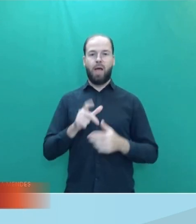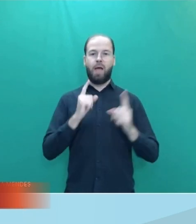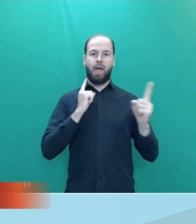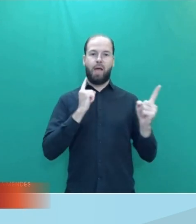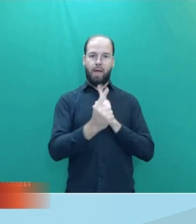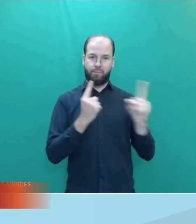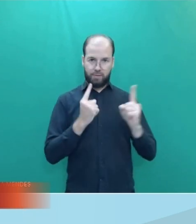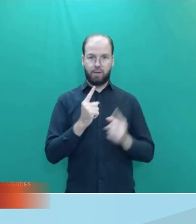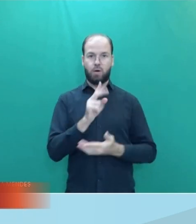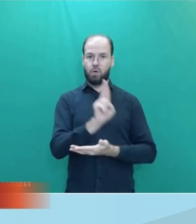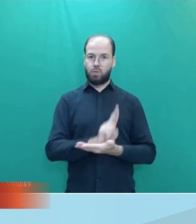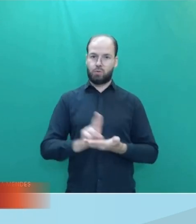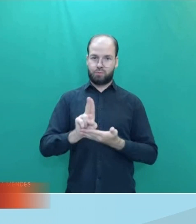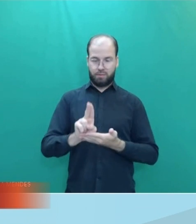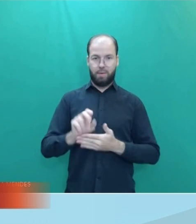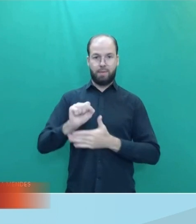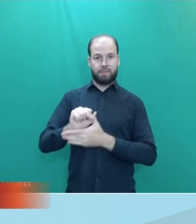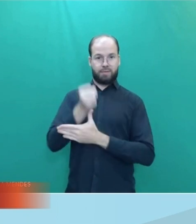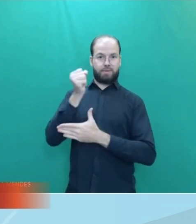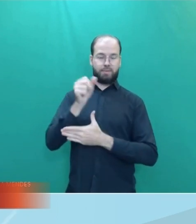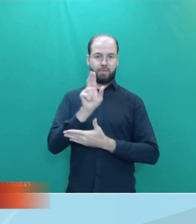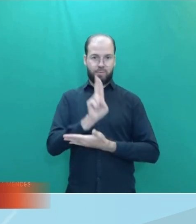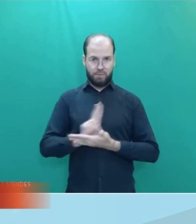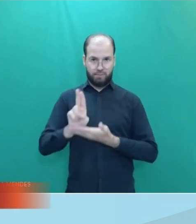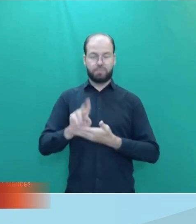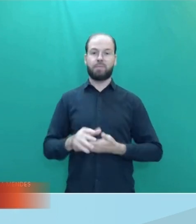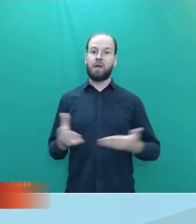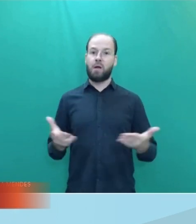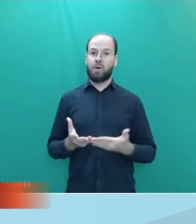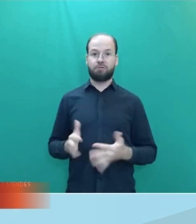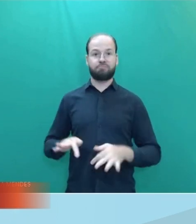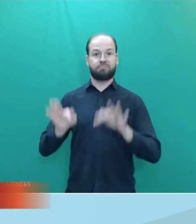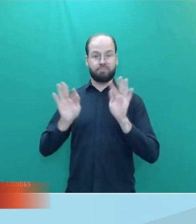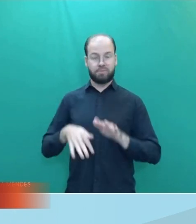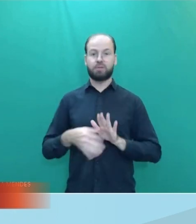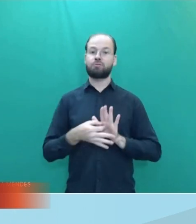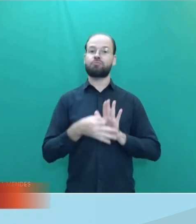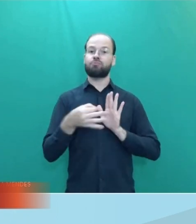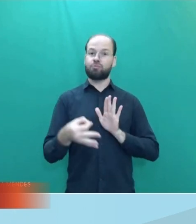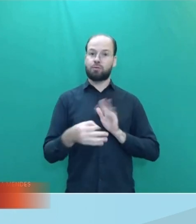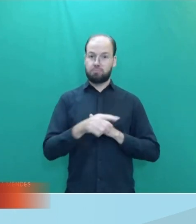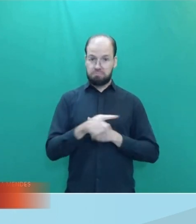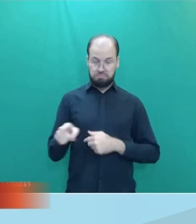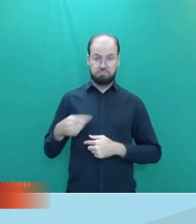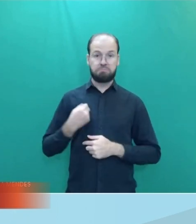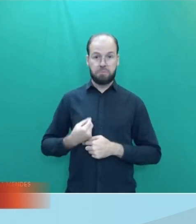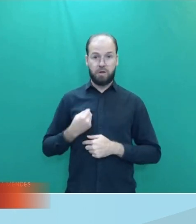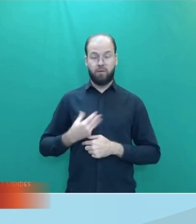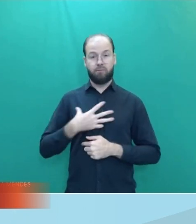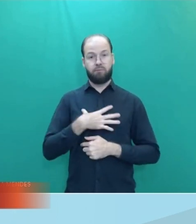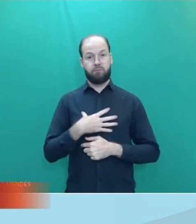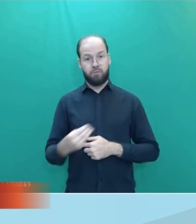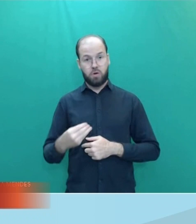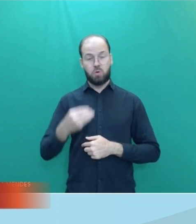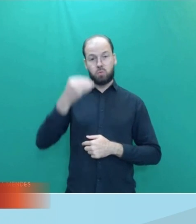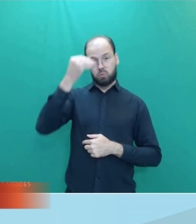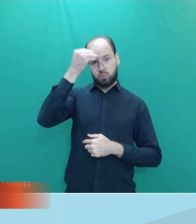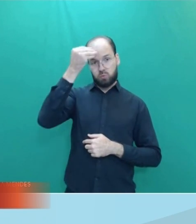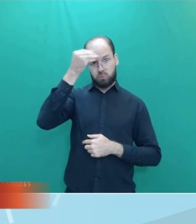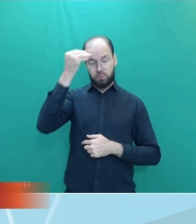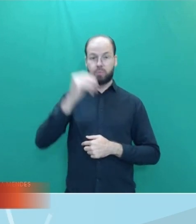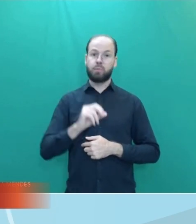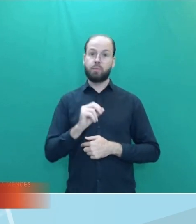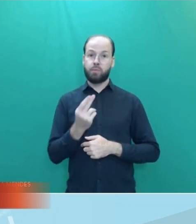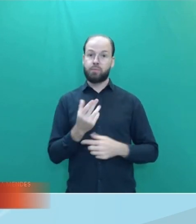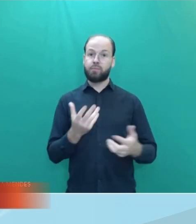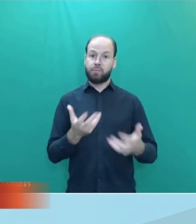setor universitário. Para terminar, uma dica para quem tem filhos, sobrinhos, ou mesmo quer